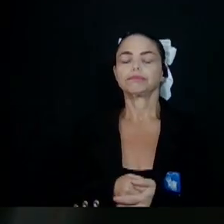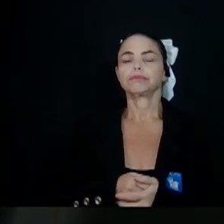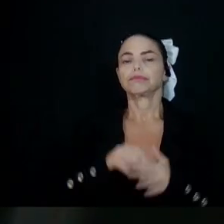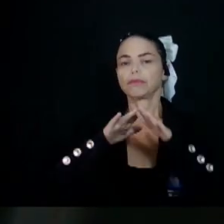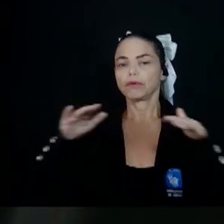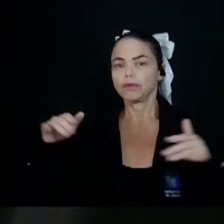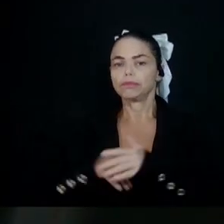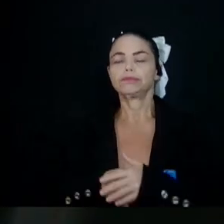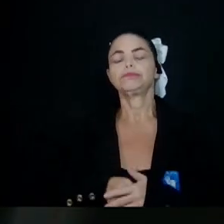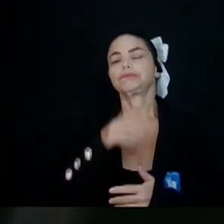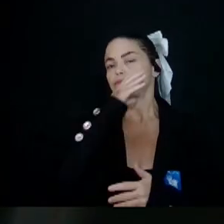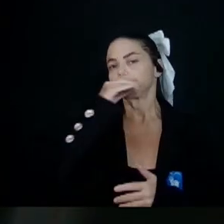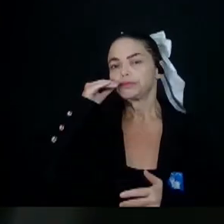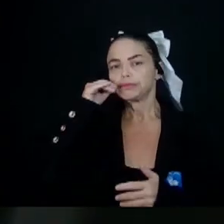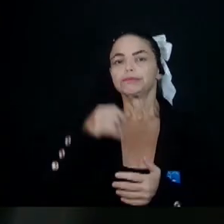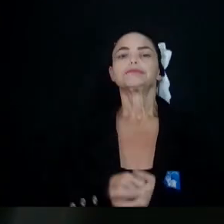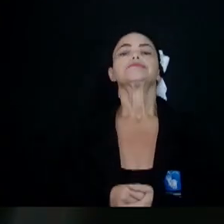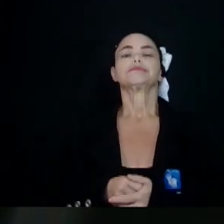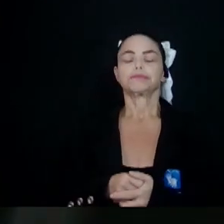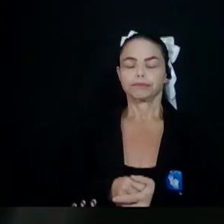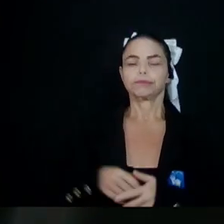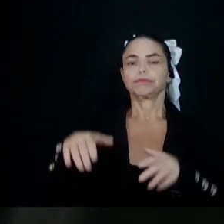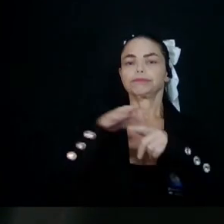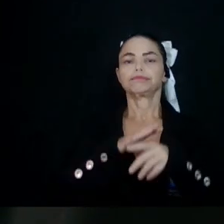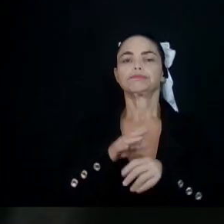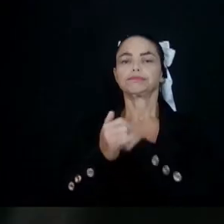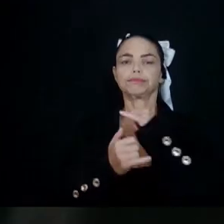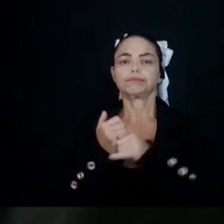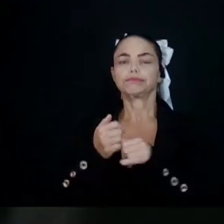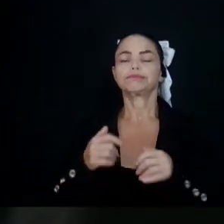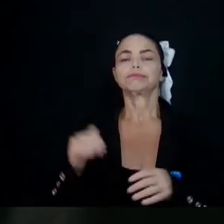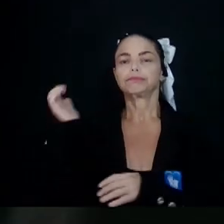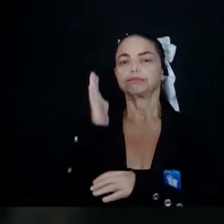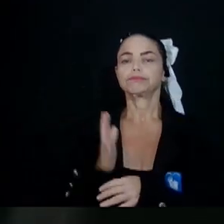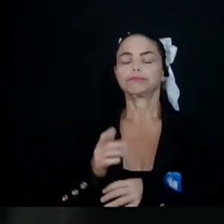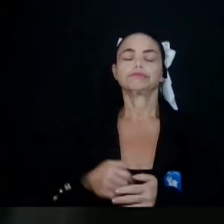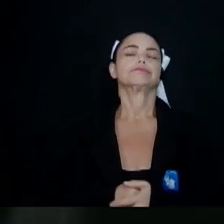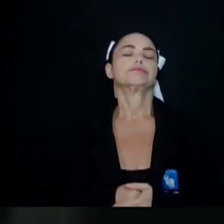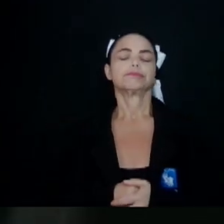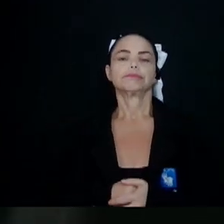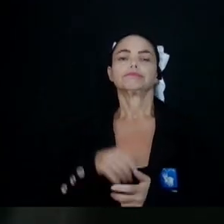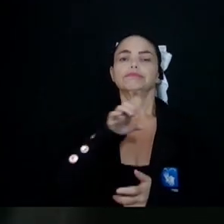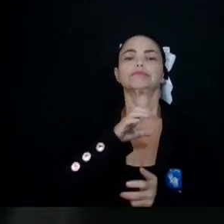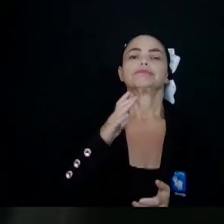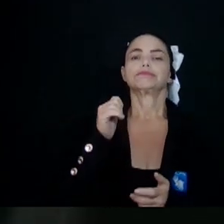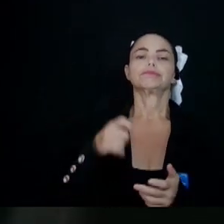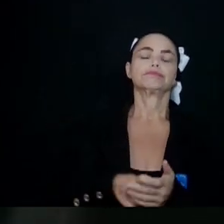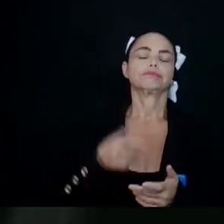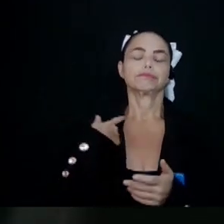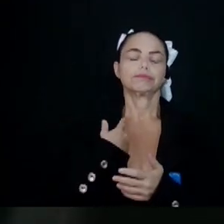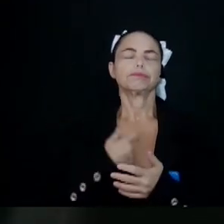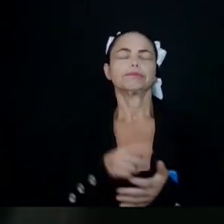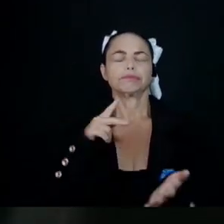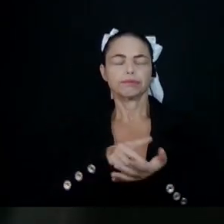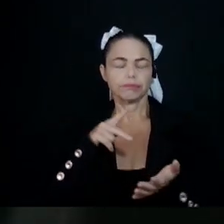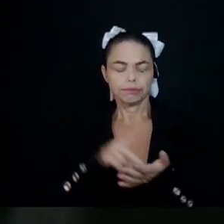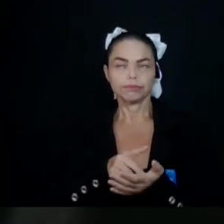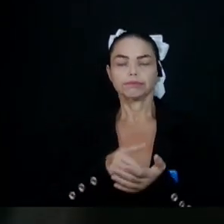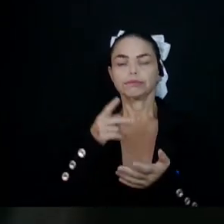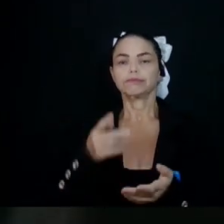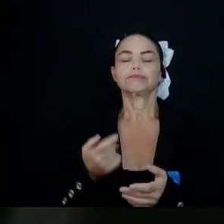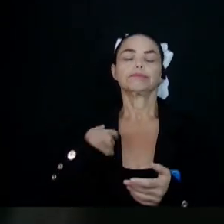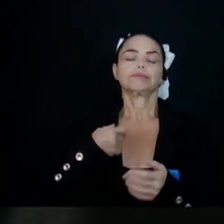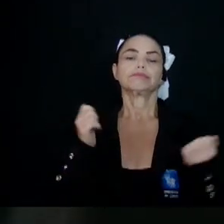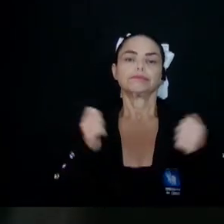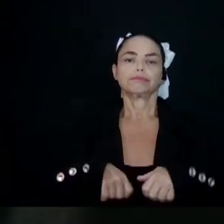e adolescentes no ambiente digital aqui no Brasil? Essa questão do ECA digital, ela realmente veio para